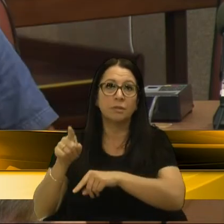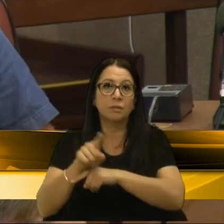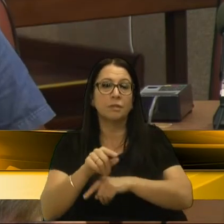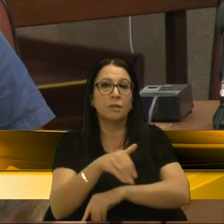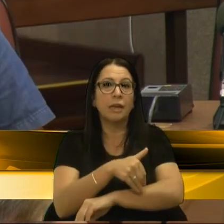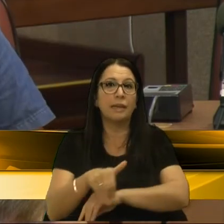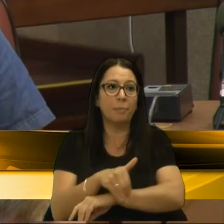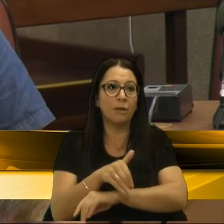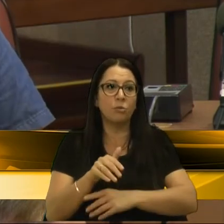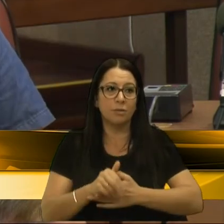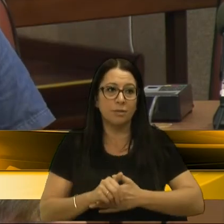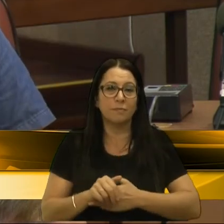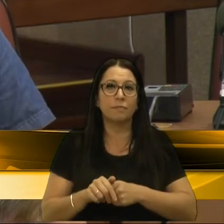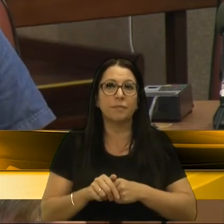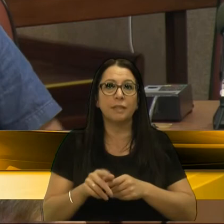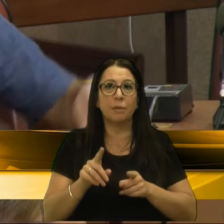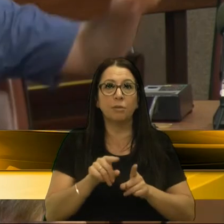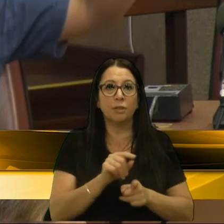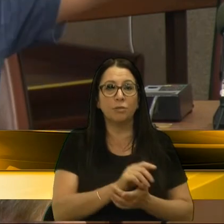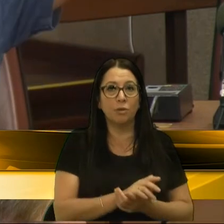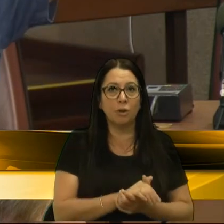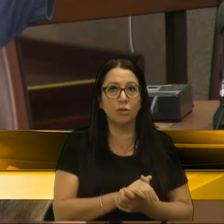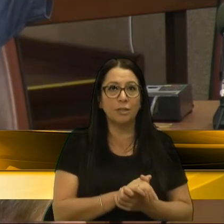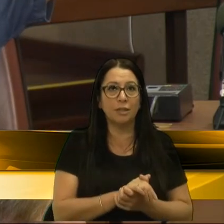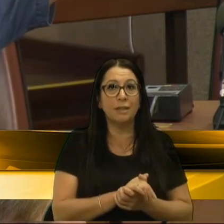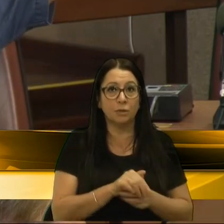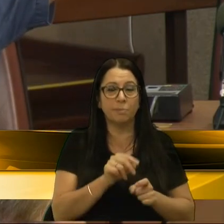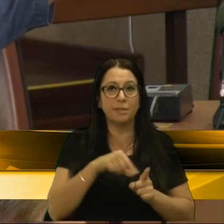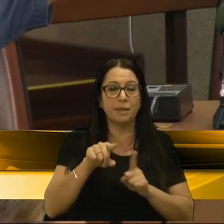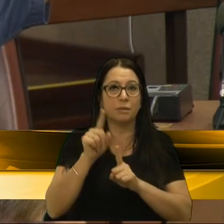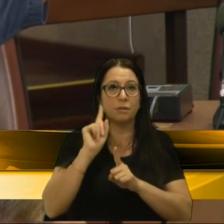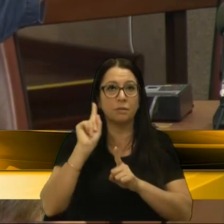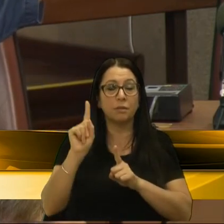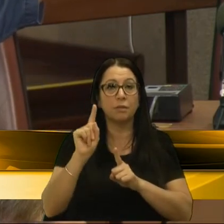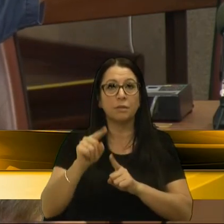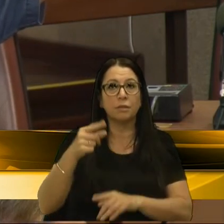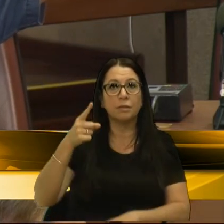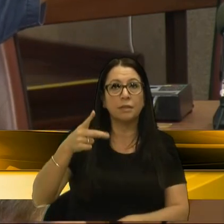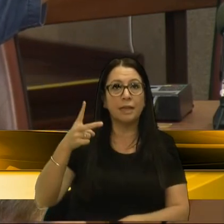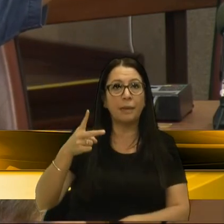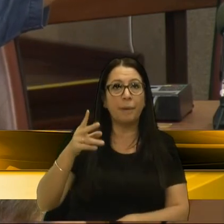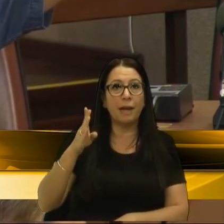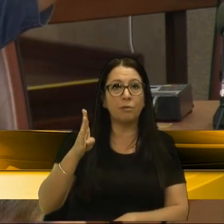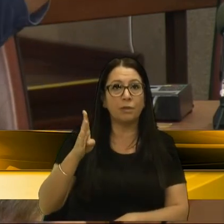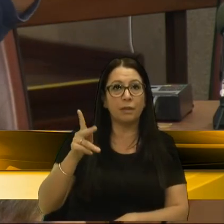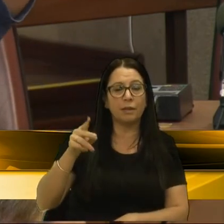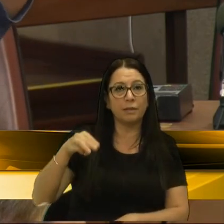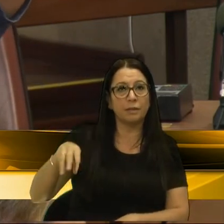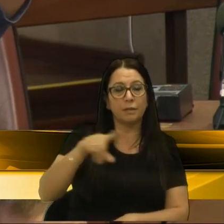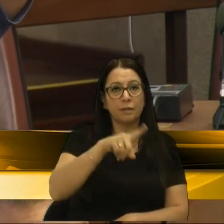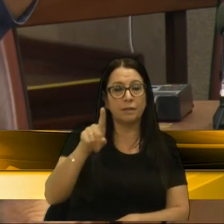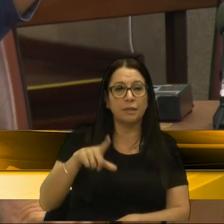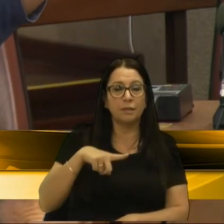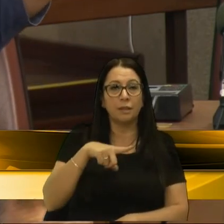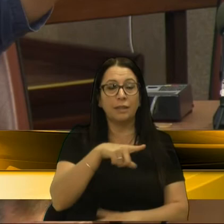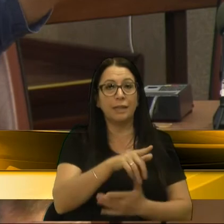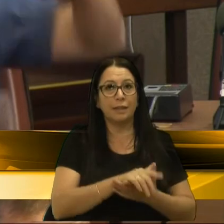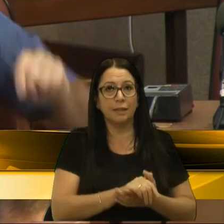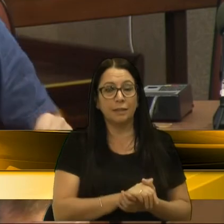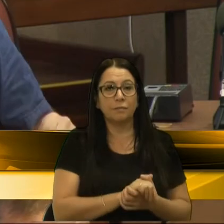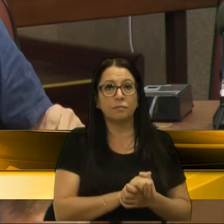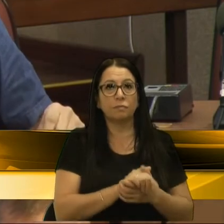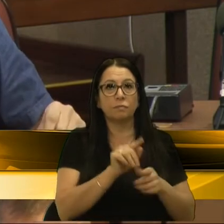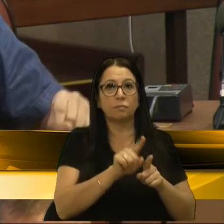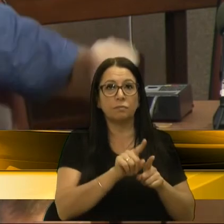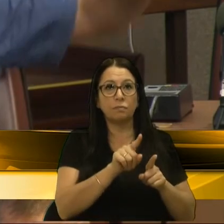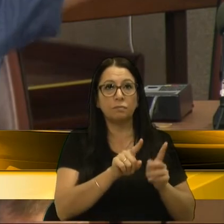rua identificar essas pessoas. Tiraram pessoas do batalhão 12º BPM, tá? Para entulhar lá no pavilhão, tiraram crianças,